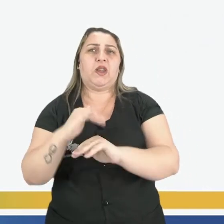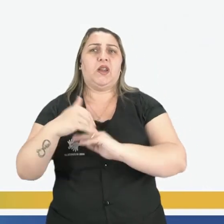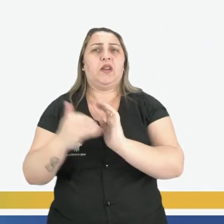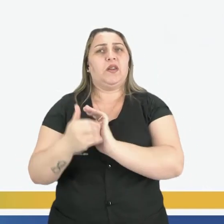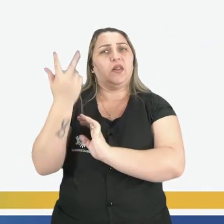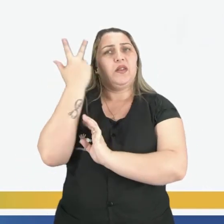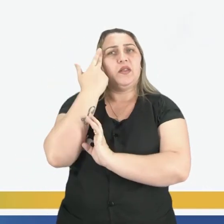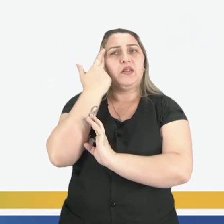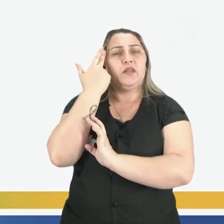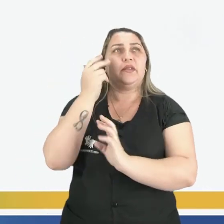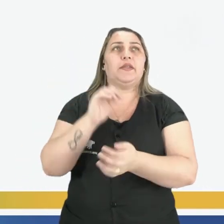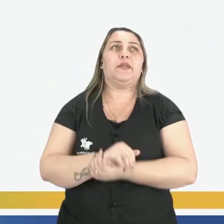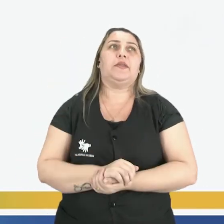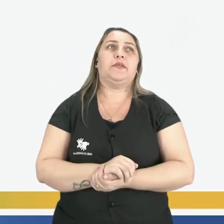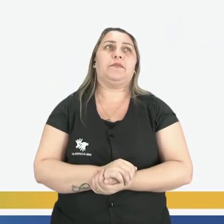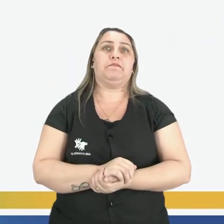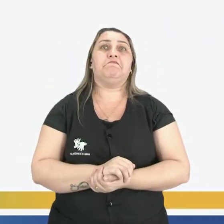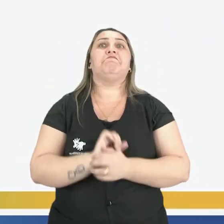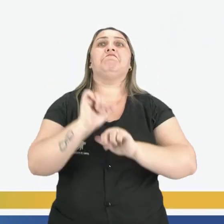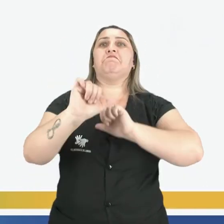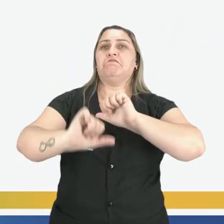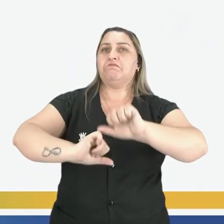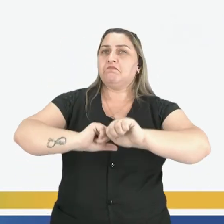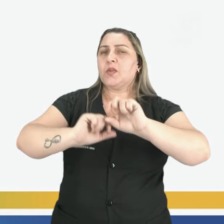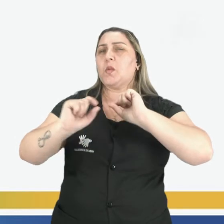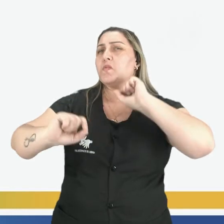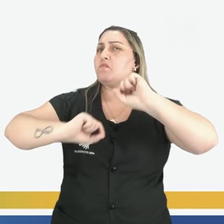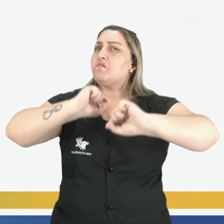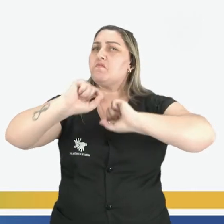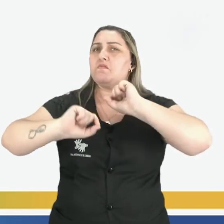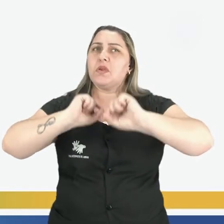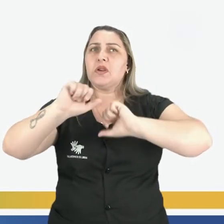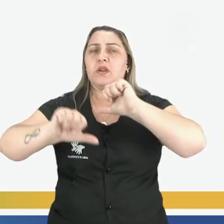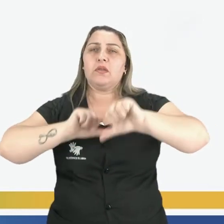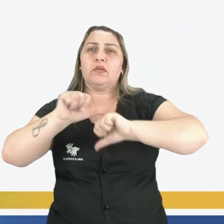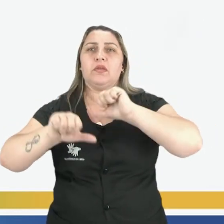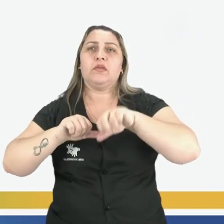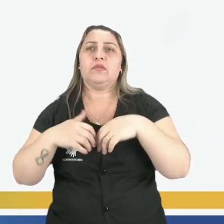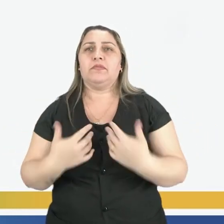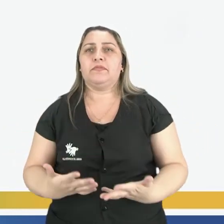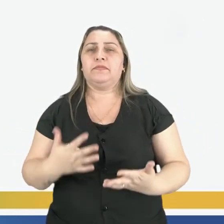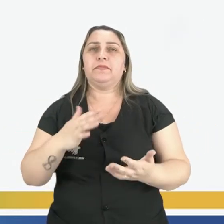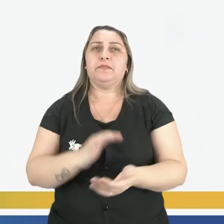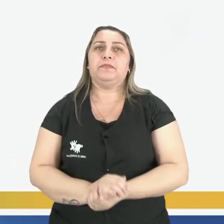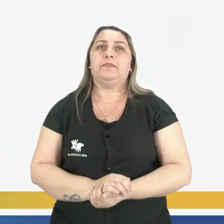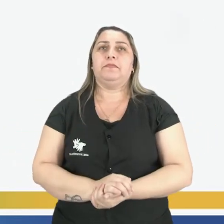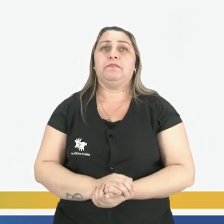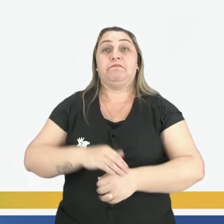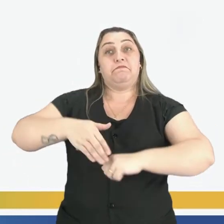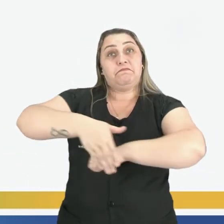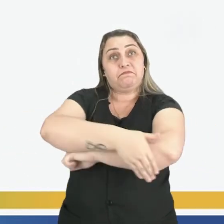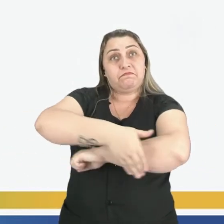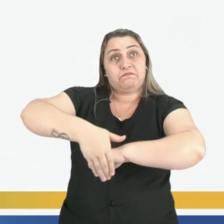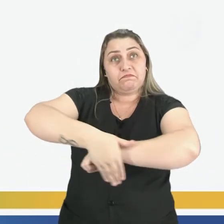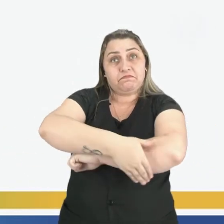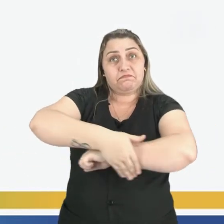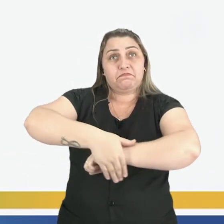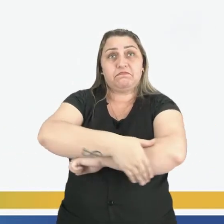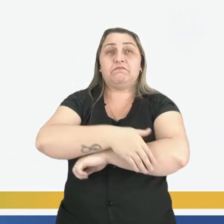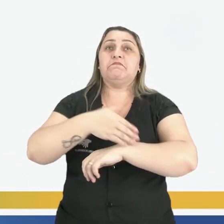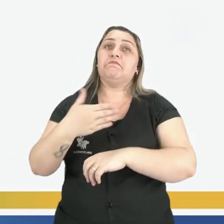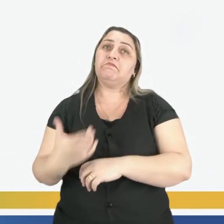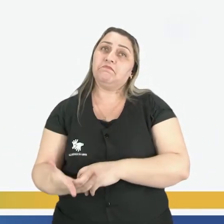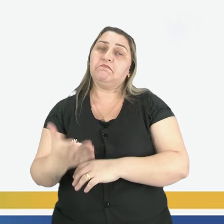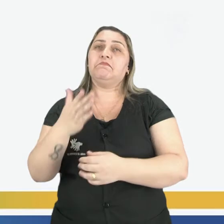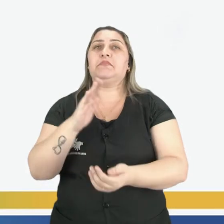natural? Ela foi modificada. E o que foi modificado nessa paisagem? A estrada, veja que é uma estradinha